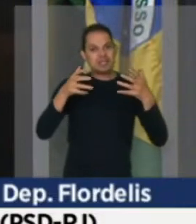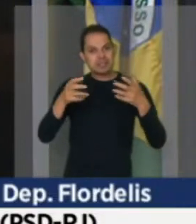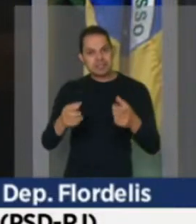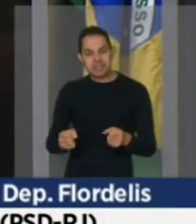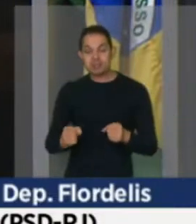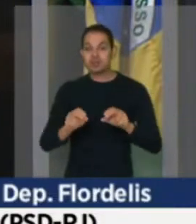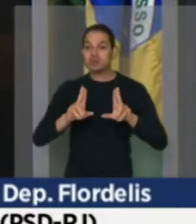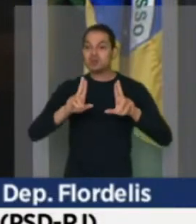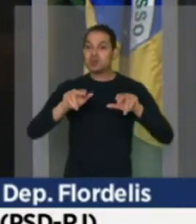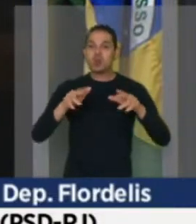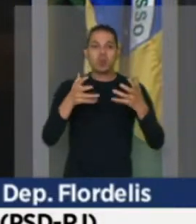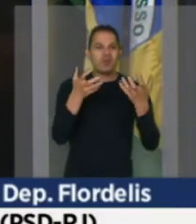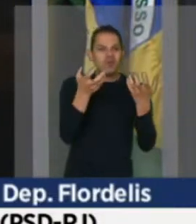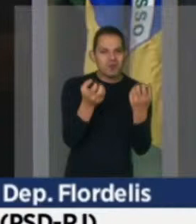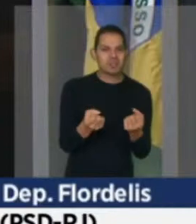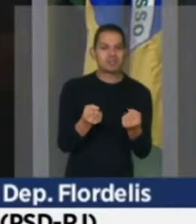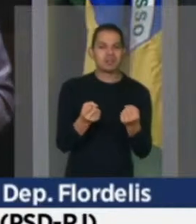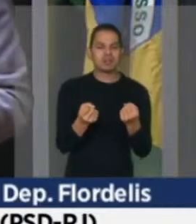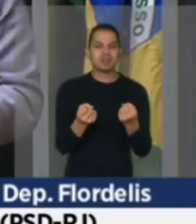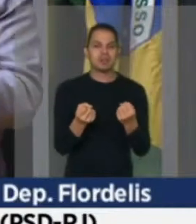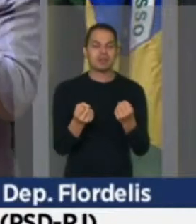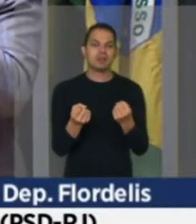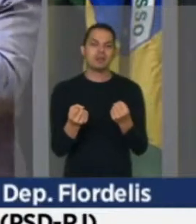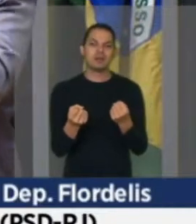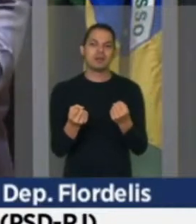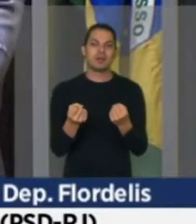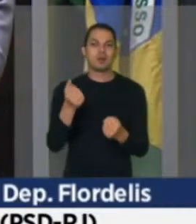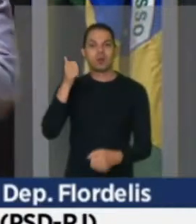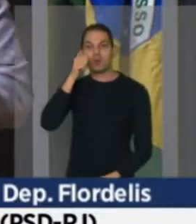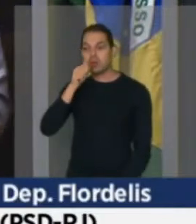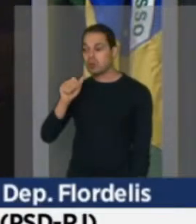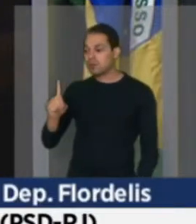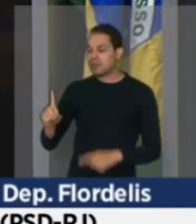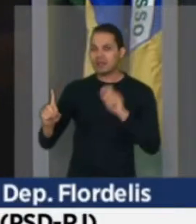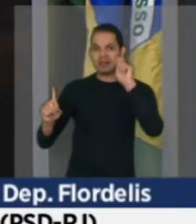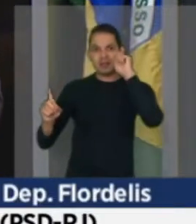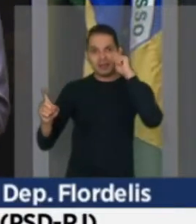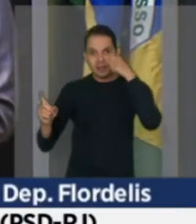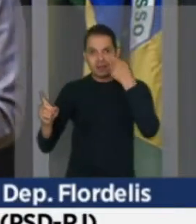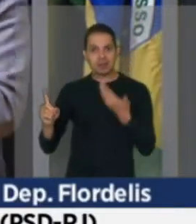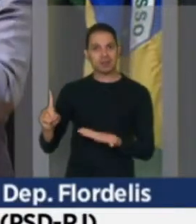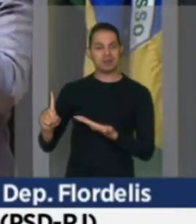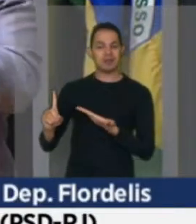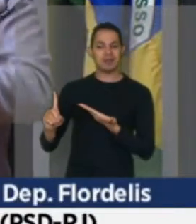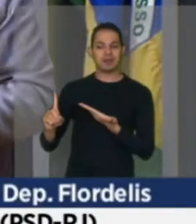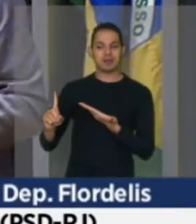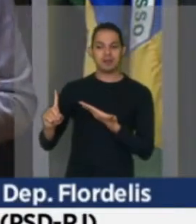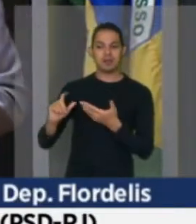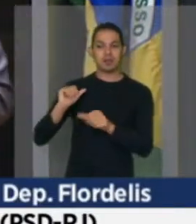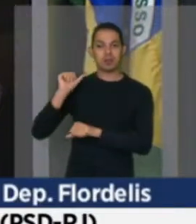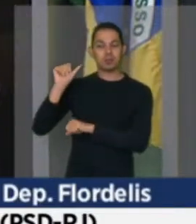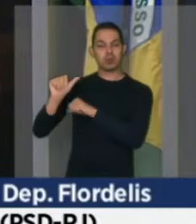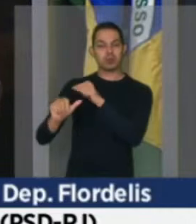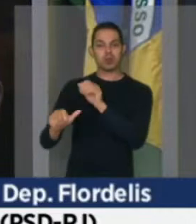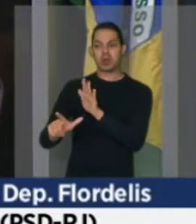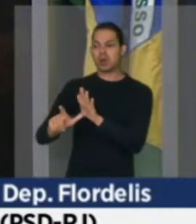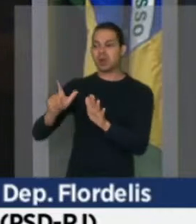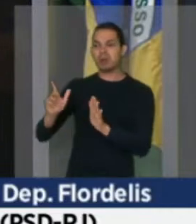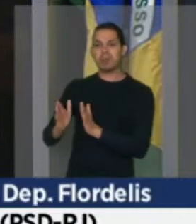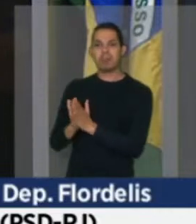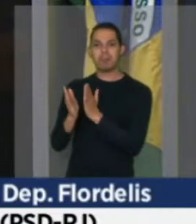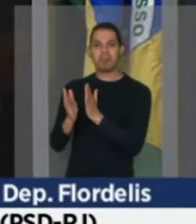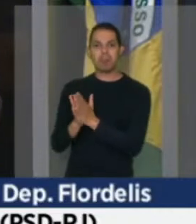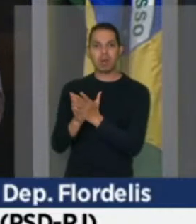jamais vão se conformar com uma mulher negra que mudou de classe social, uma